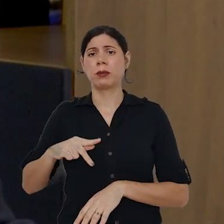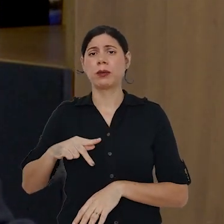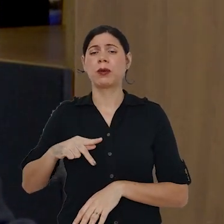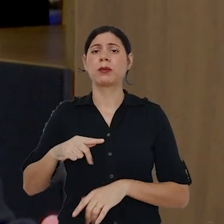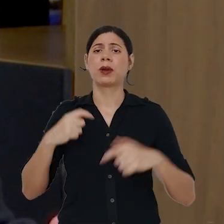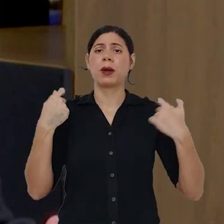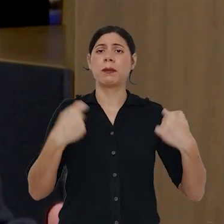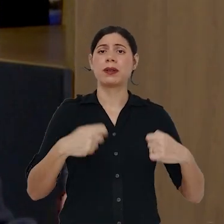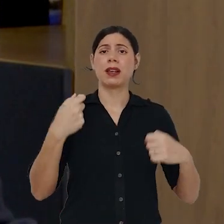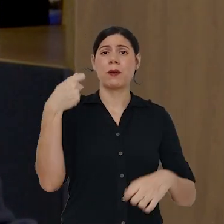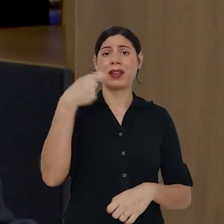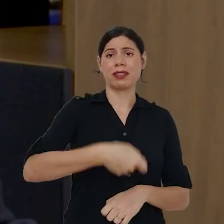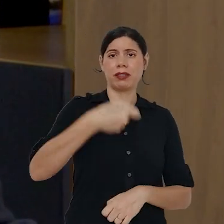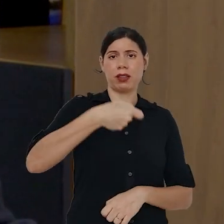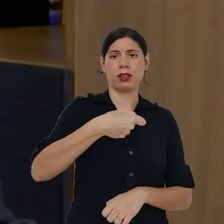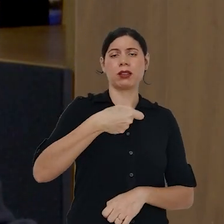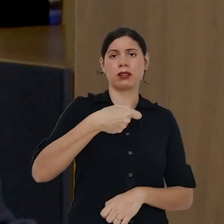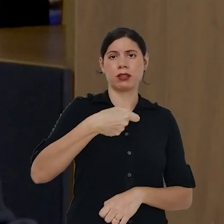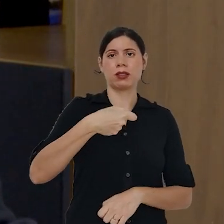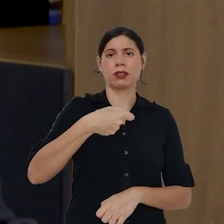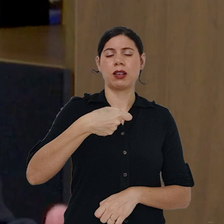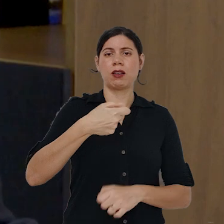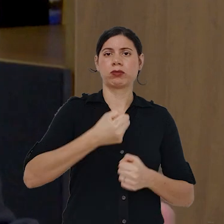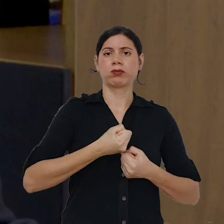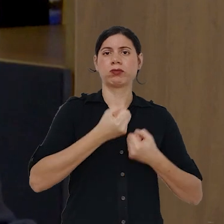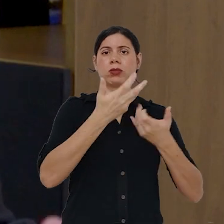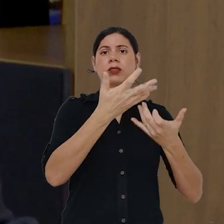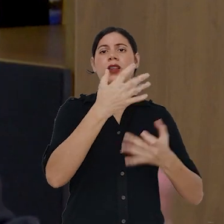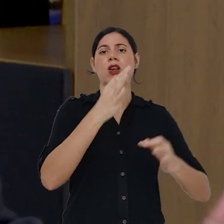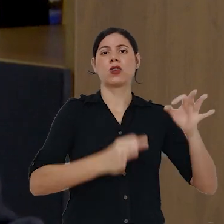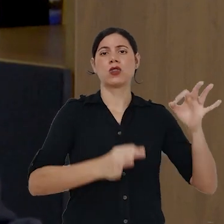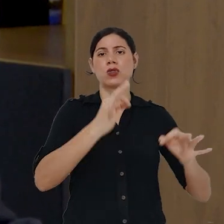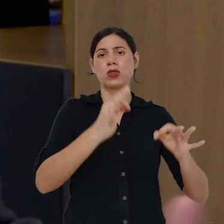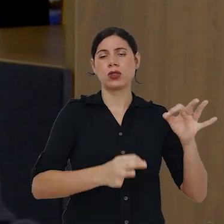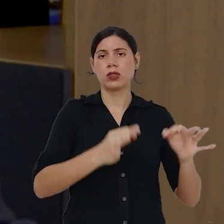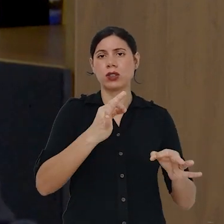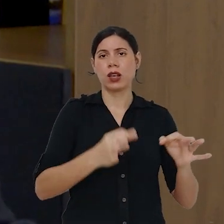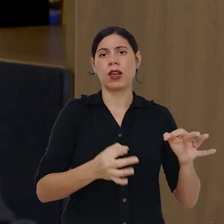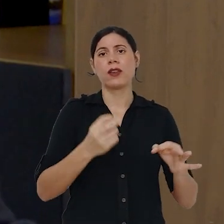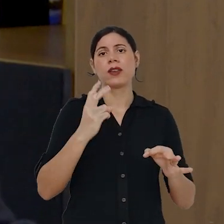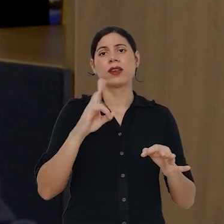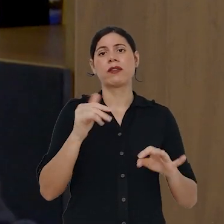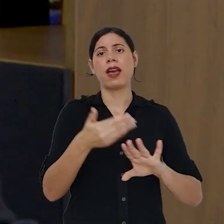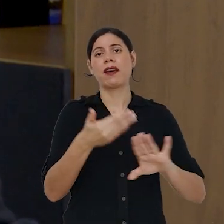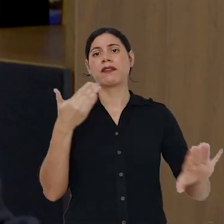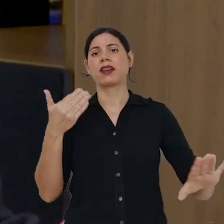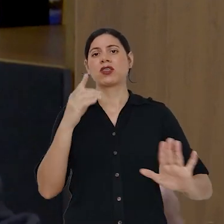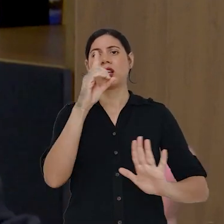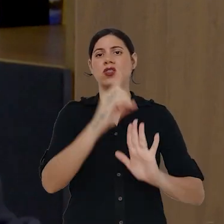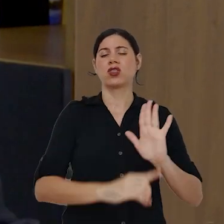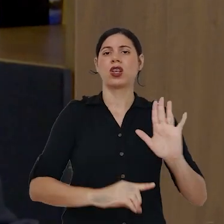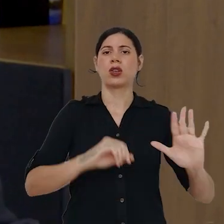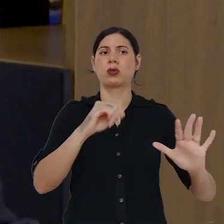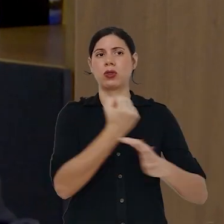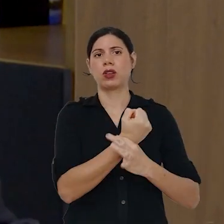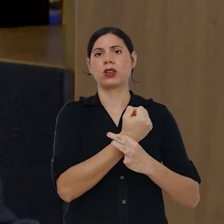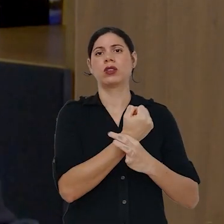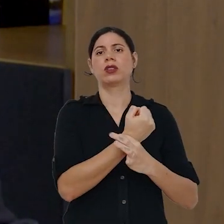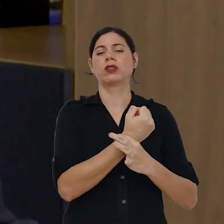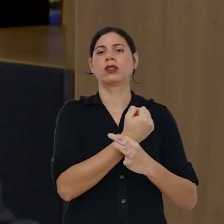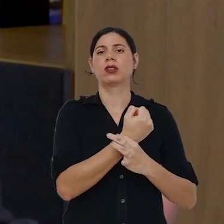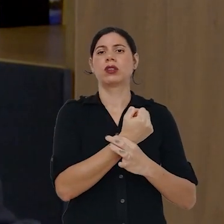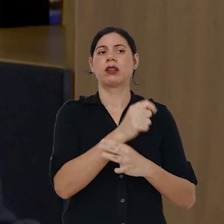decisão, de uma manifestação judicial que, de alguma maneira, afaste algum direito ou garantia individual da